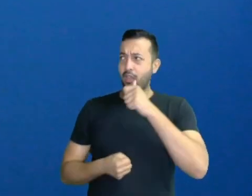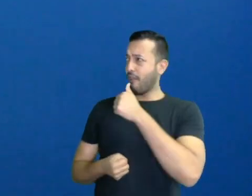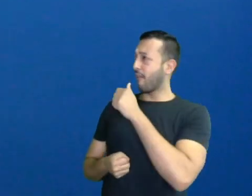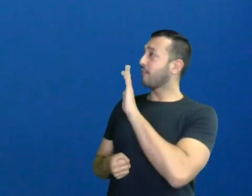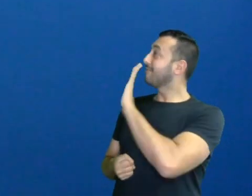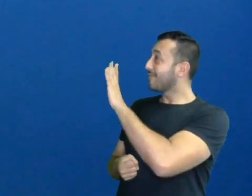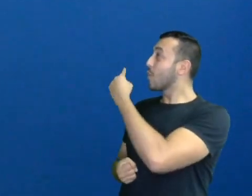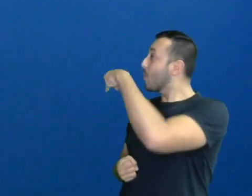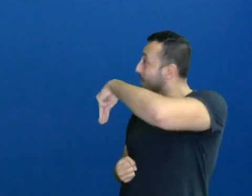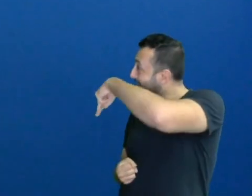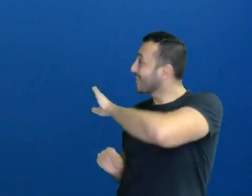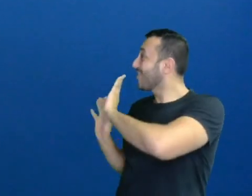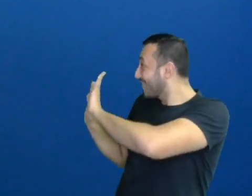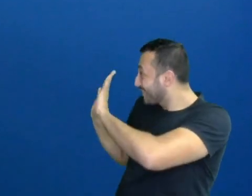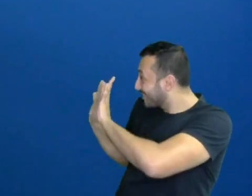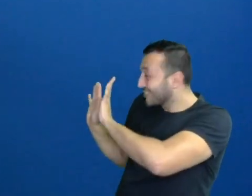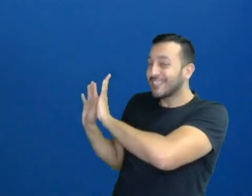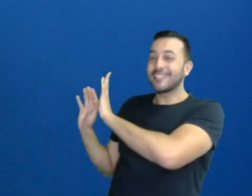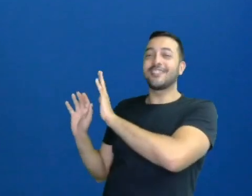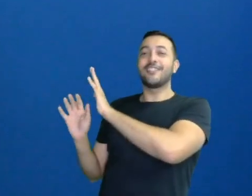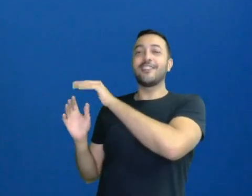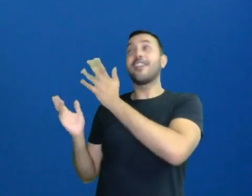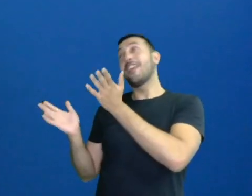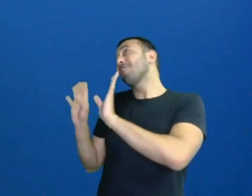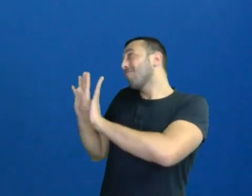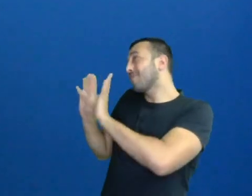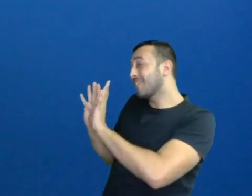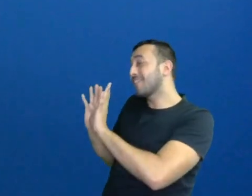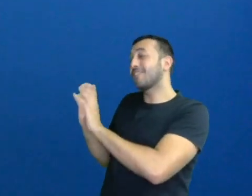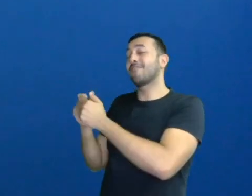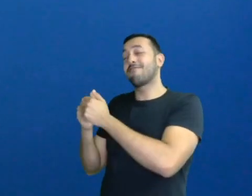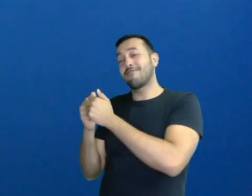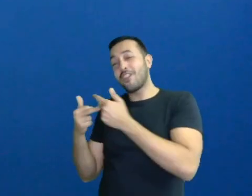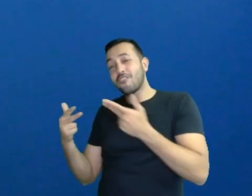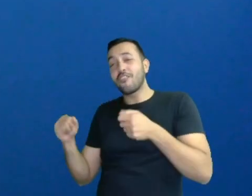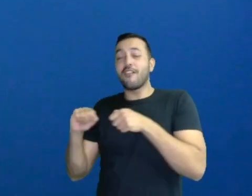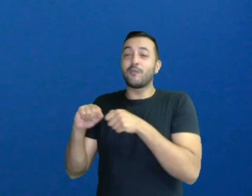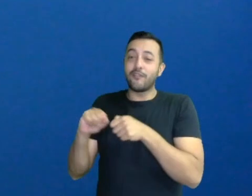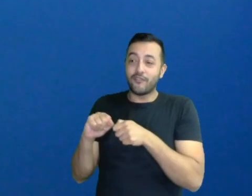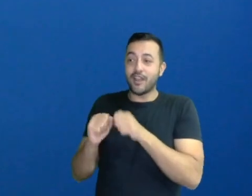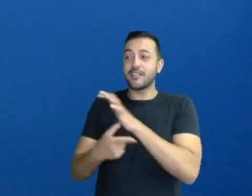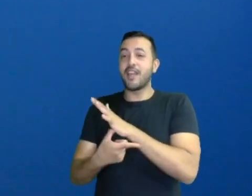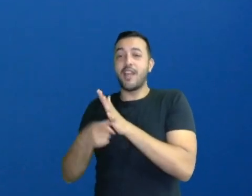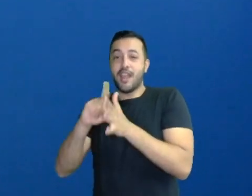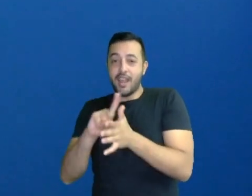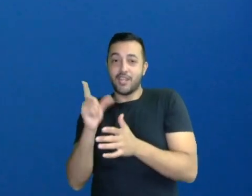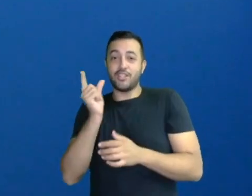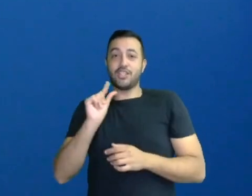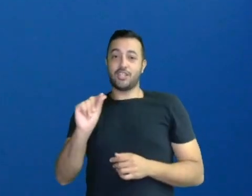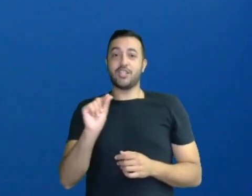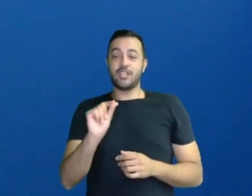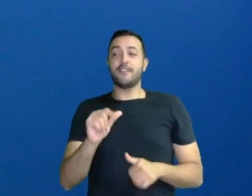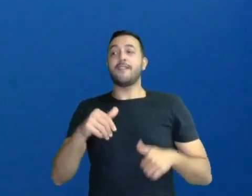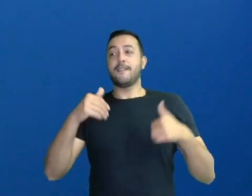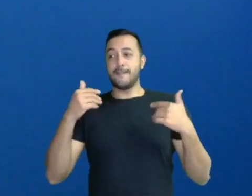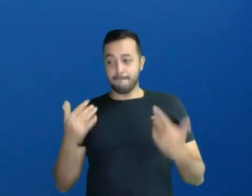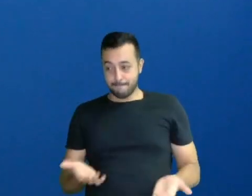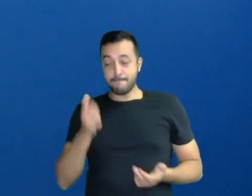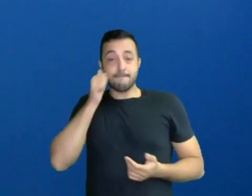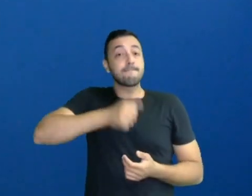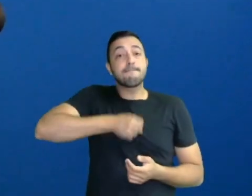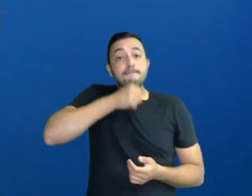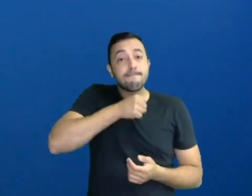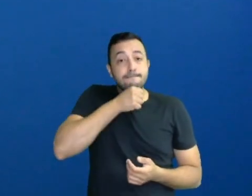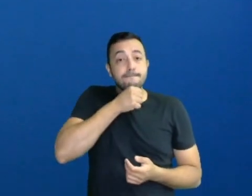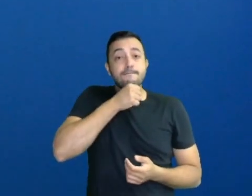para ele só um minutinho seu esqueleto Eu ainda tenho algumas coisas para fazer antes de ir com ciúme né Aí